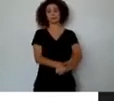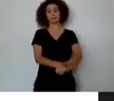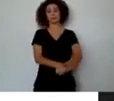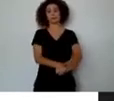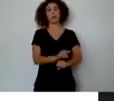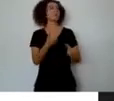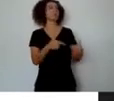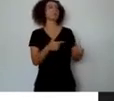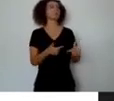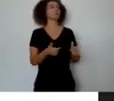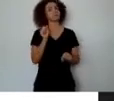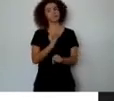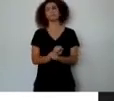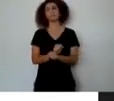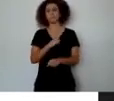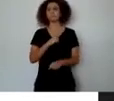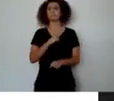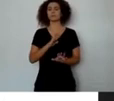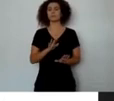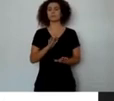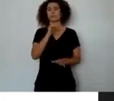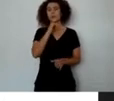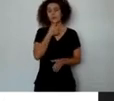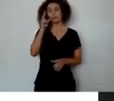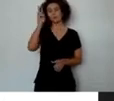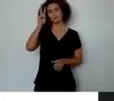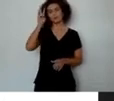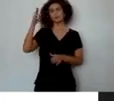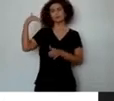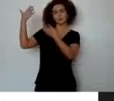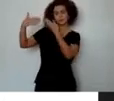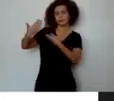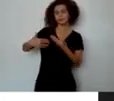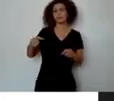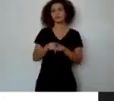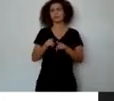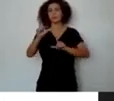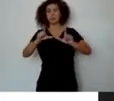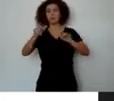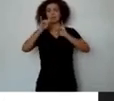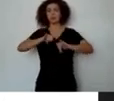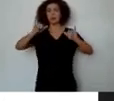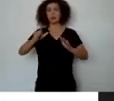Infelizmente, na nossa história, tanto na educação, na mídia, muito se vê